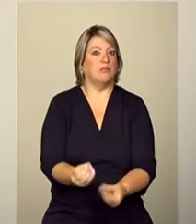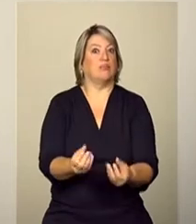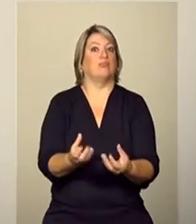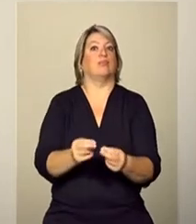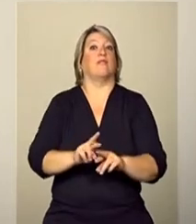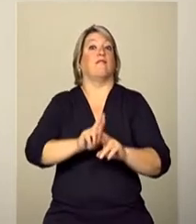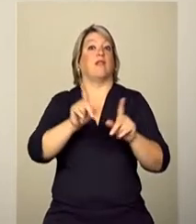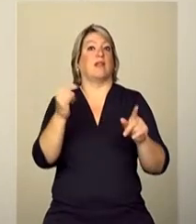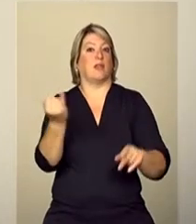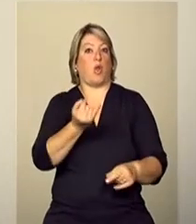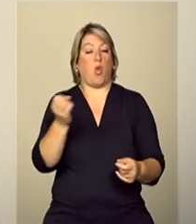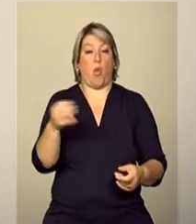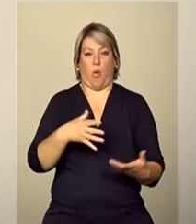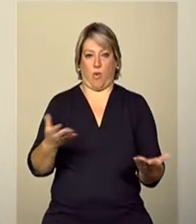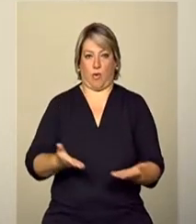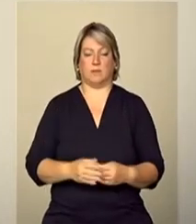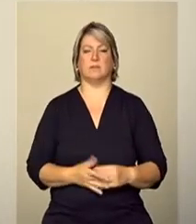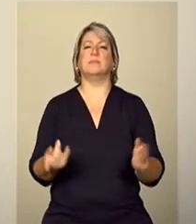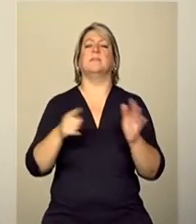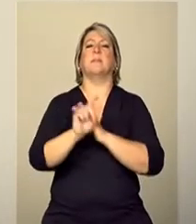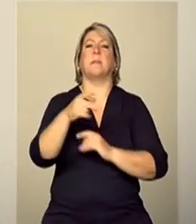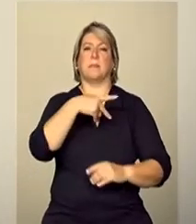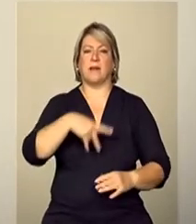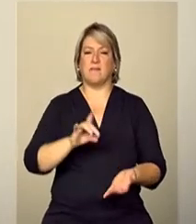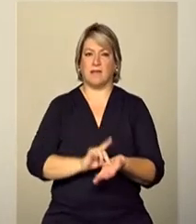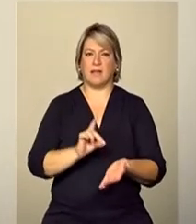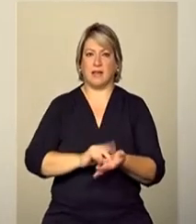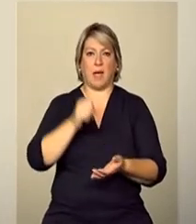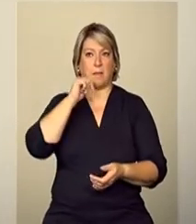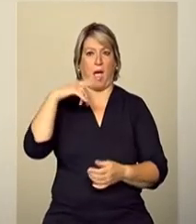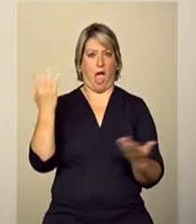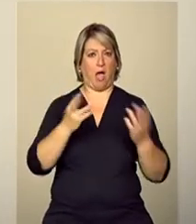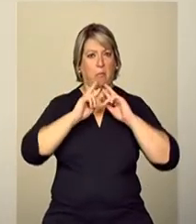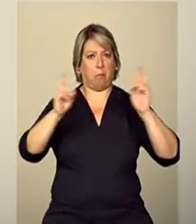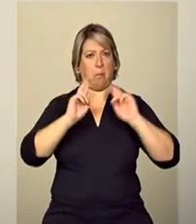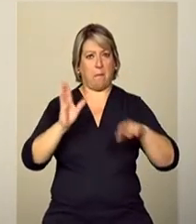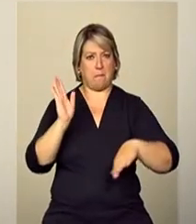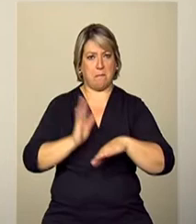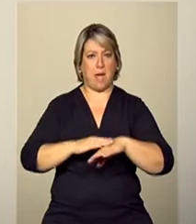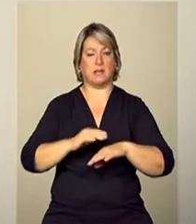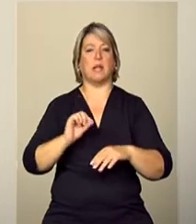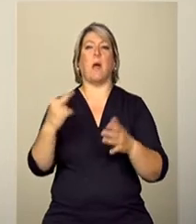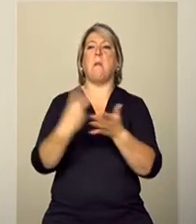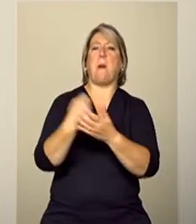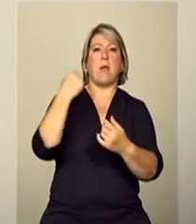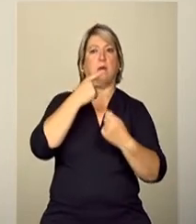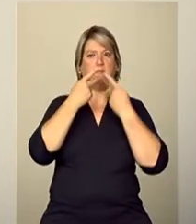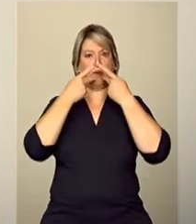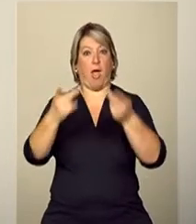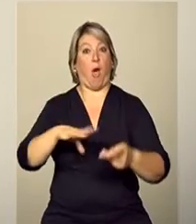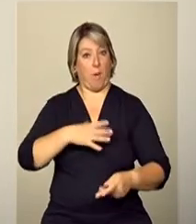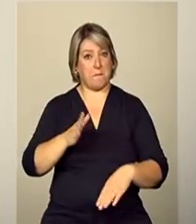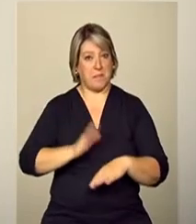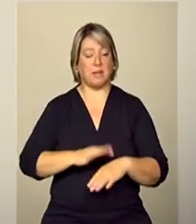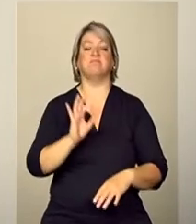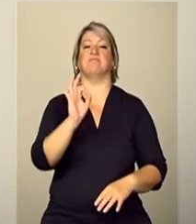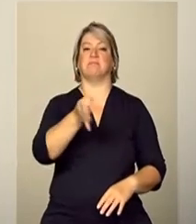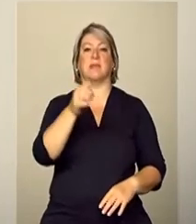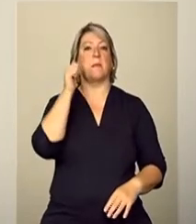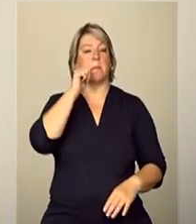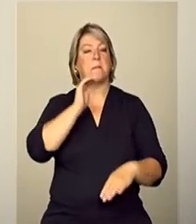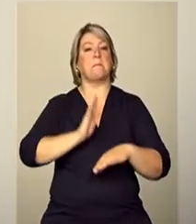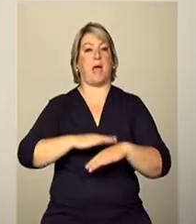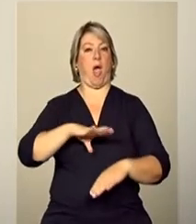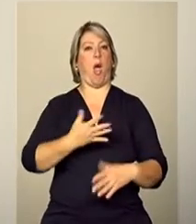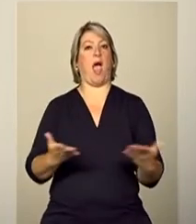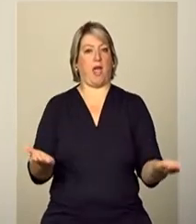diferença para as mulheres É verdade que as mulheres estão denunciando a violência sim Luciano as denúncias aumentaram